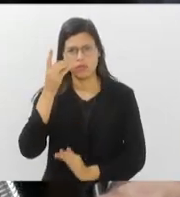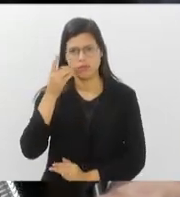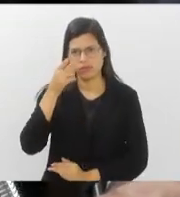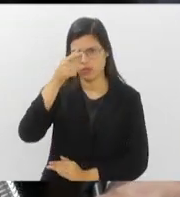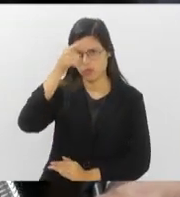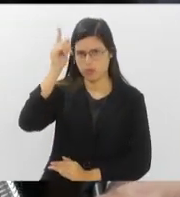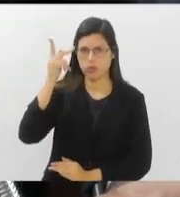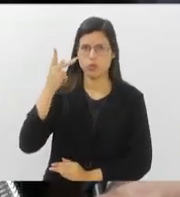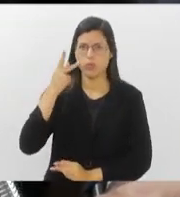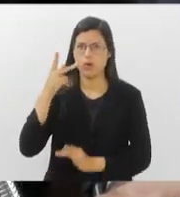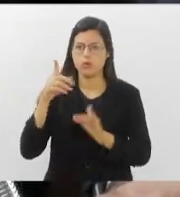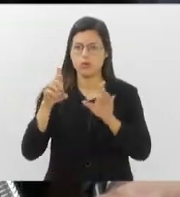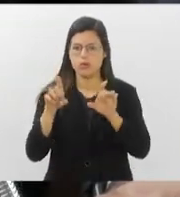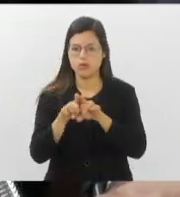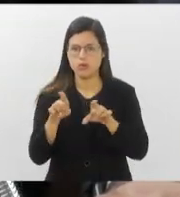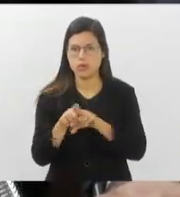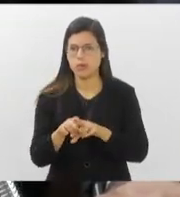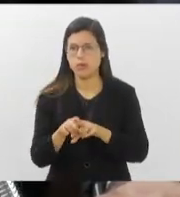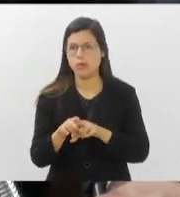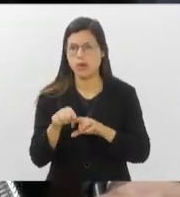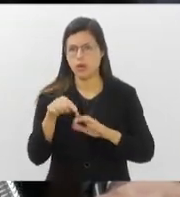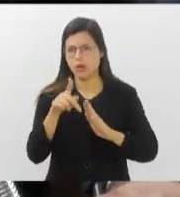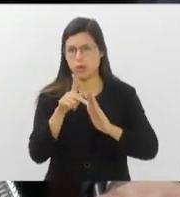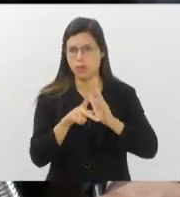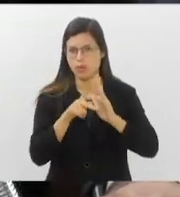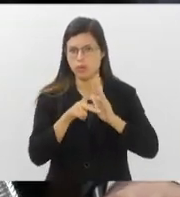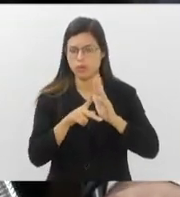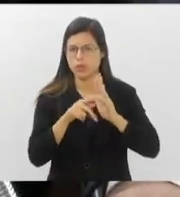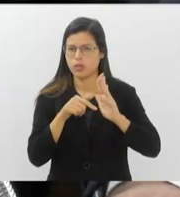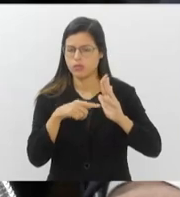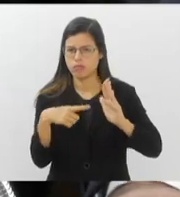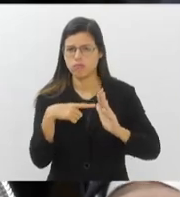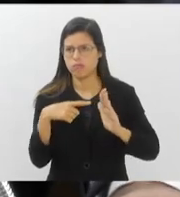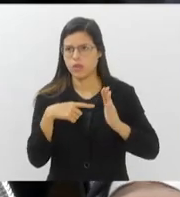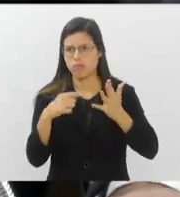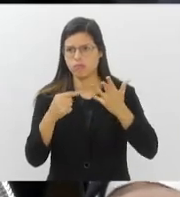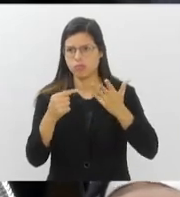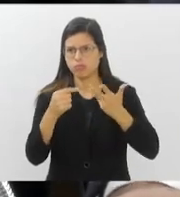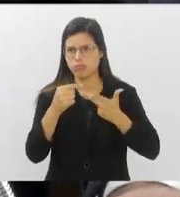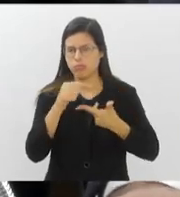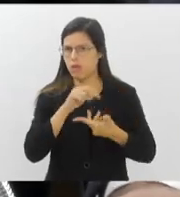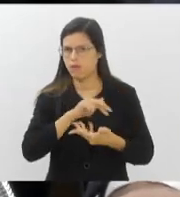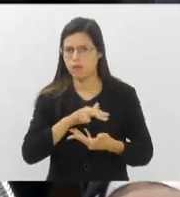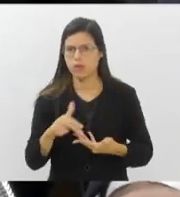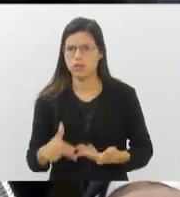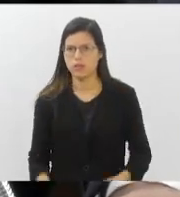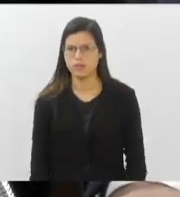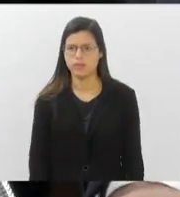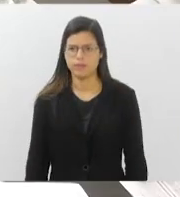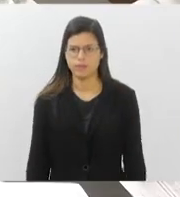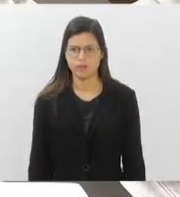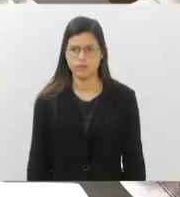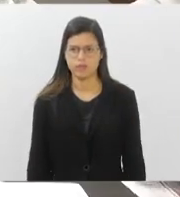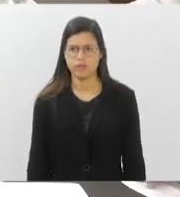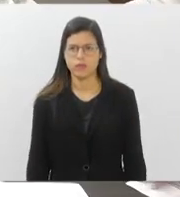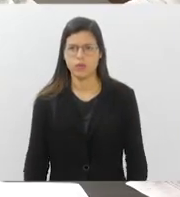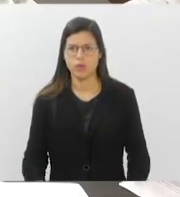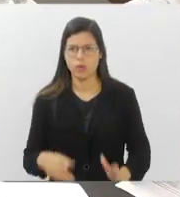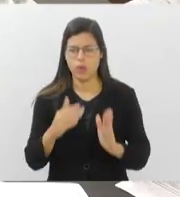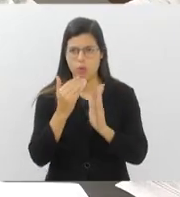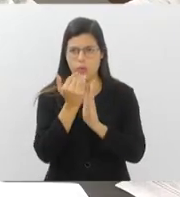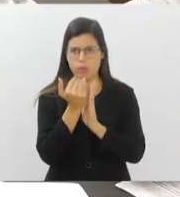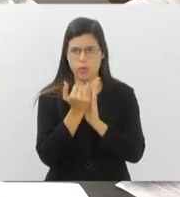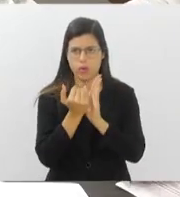Paulo, também traz aqui o próprio projeto em si uma série de questões. Só me dá uma parte. Além do mais, o programa que